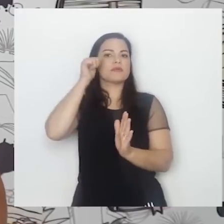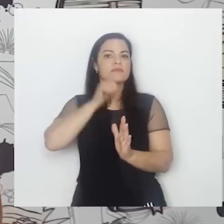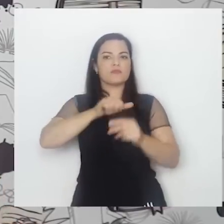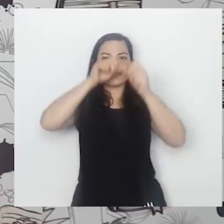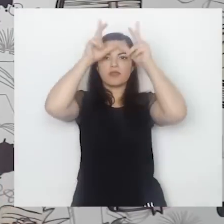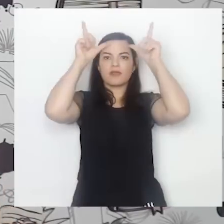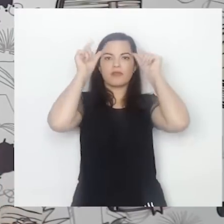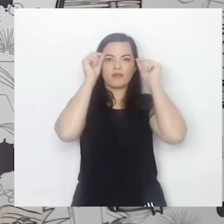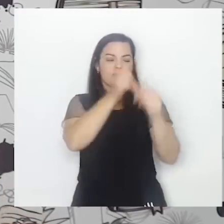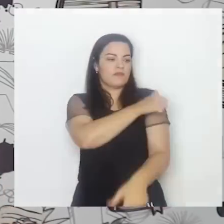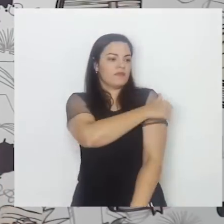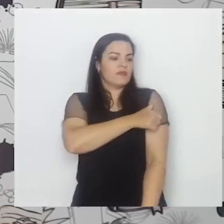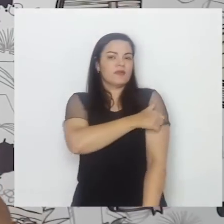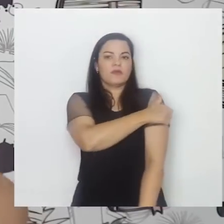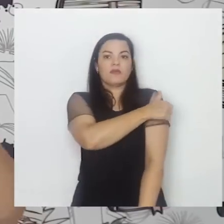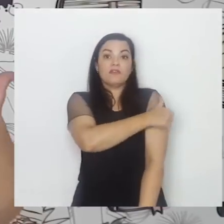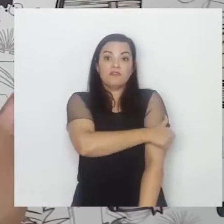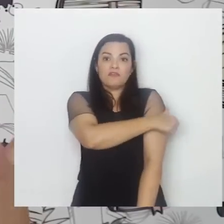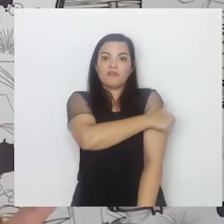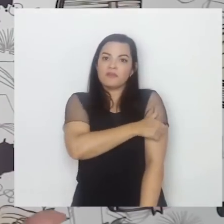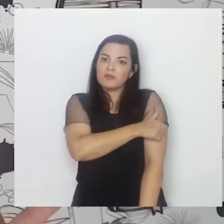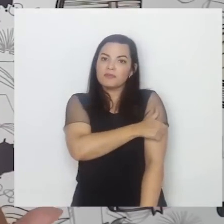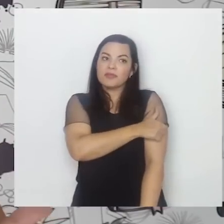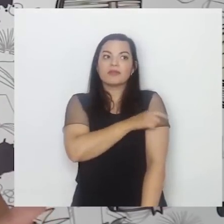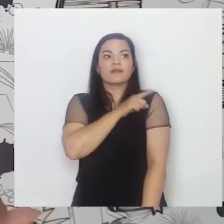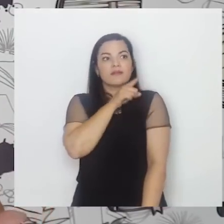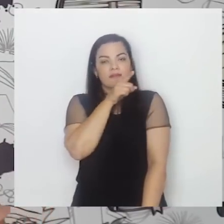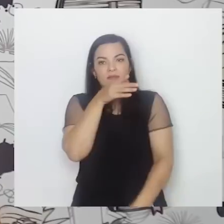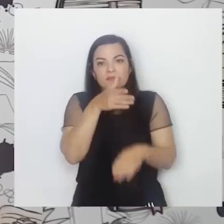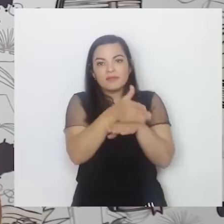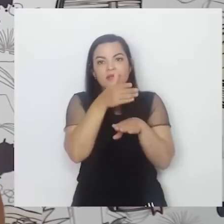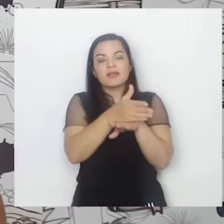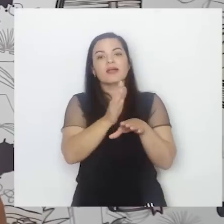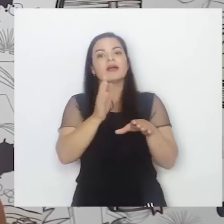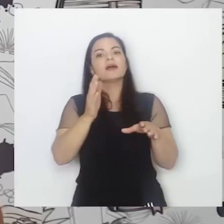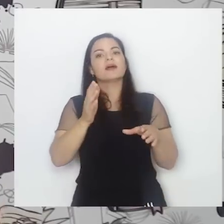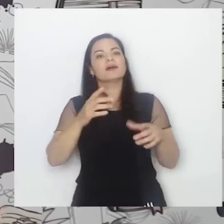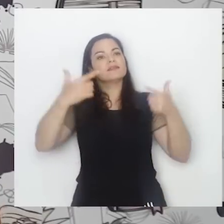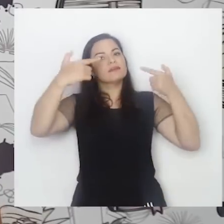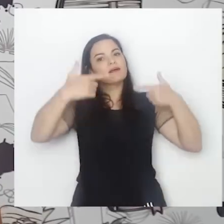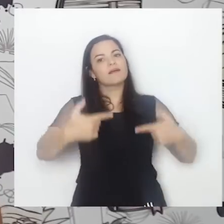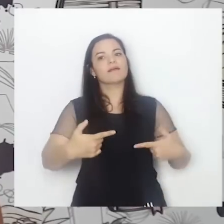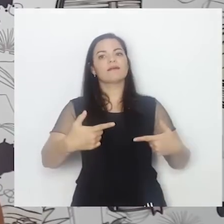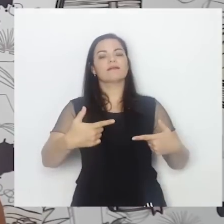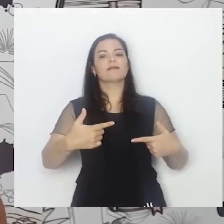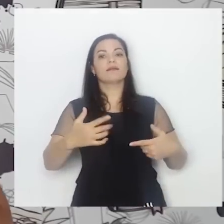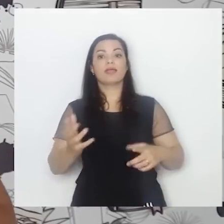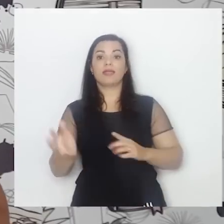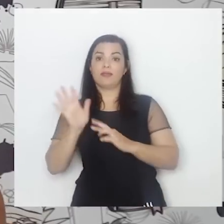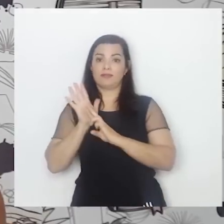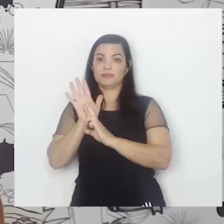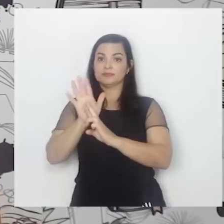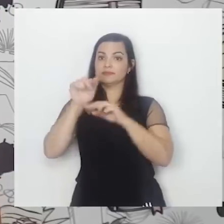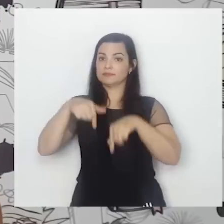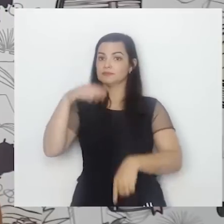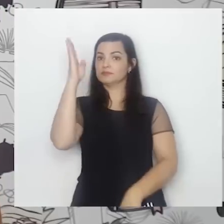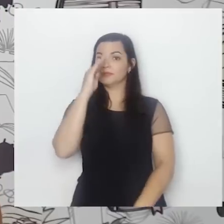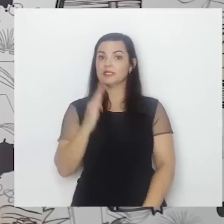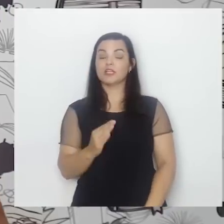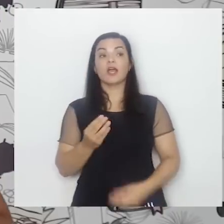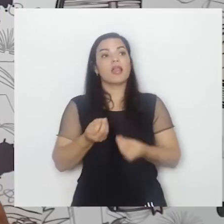Guerra do Brasil. Ela oferecia muito mais do que curativos. Sabe o que ela